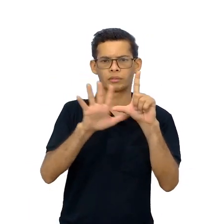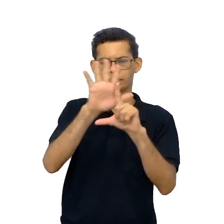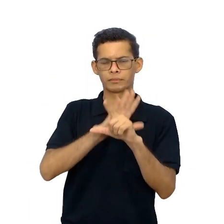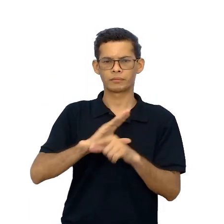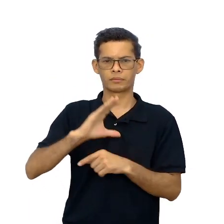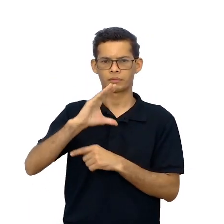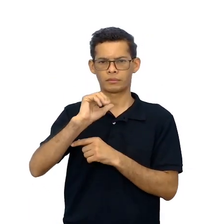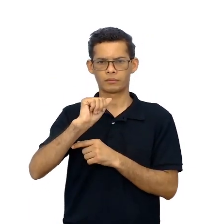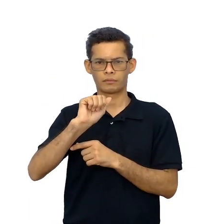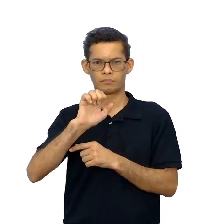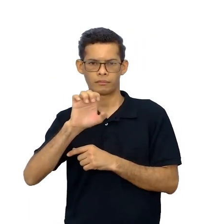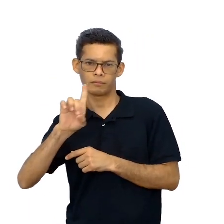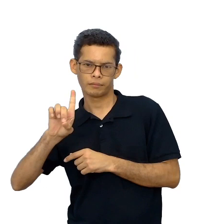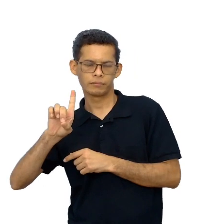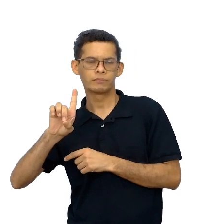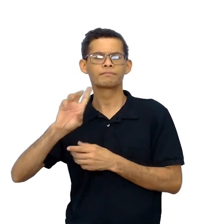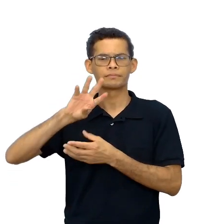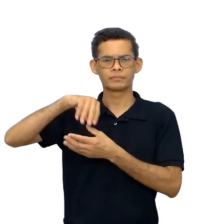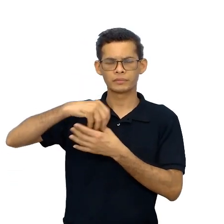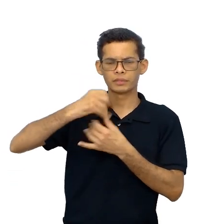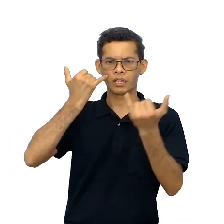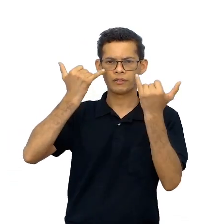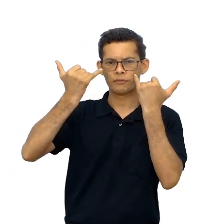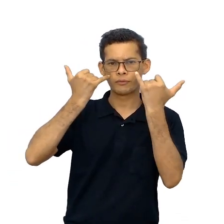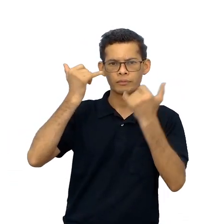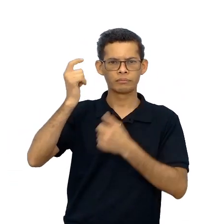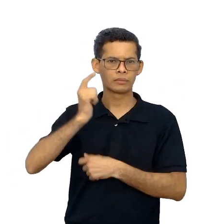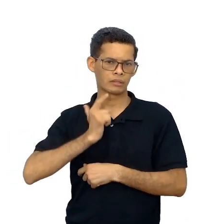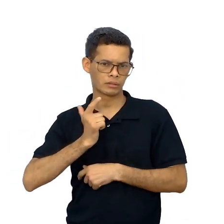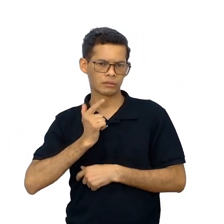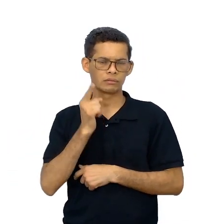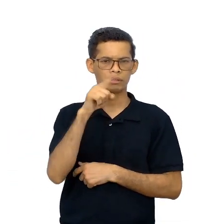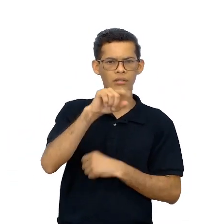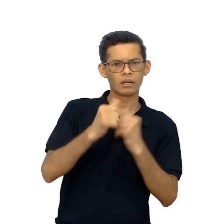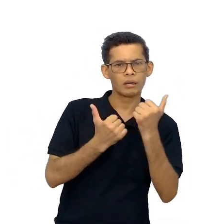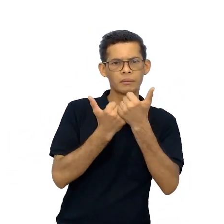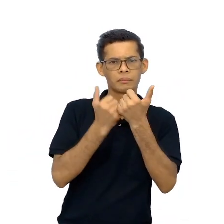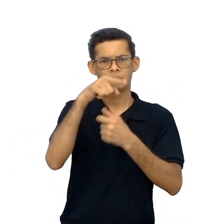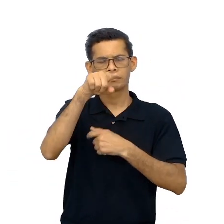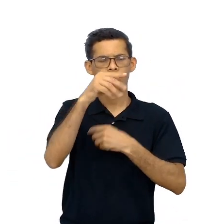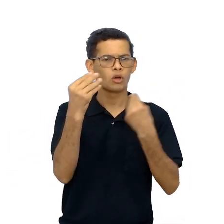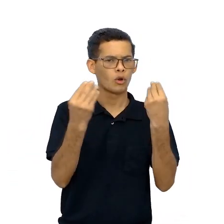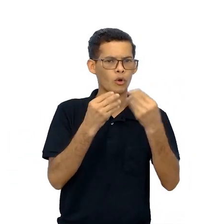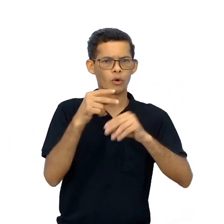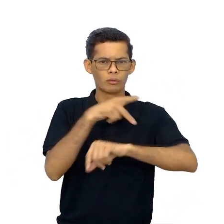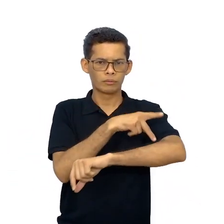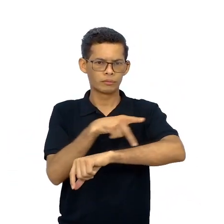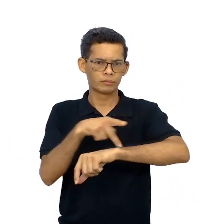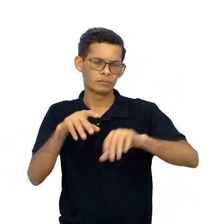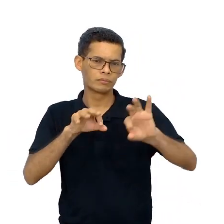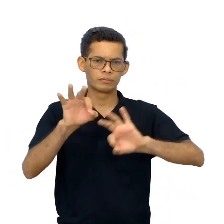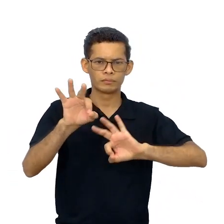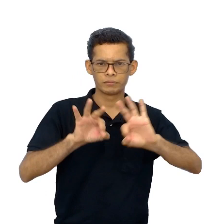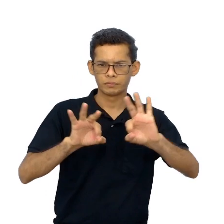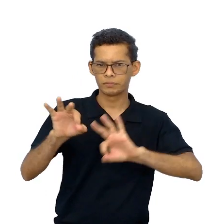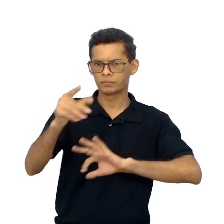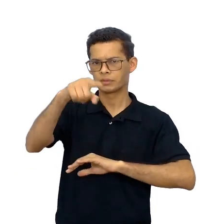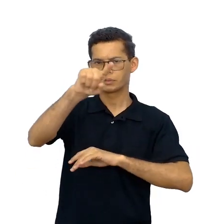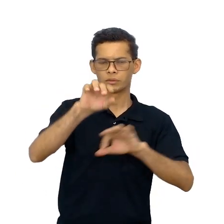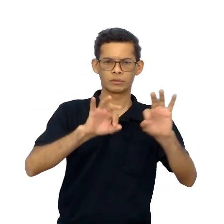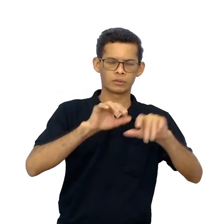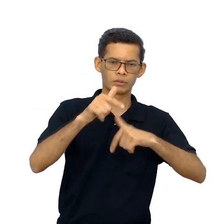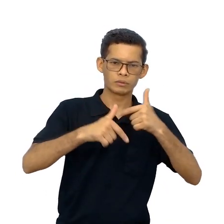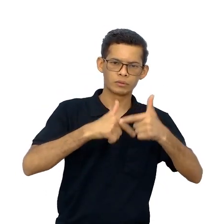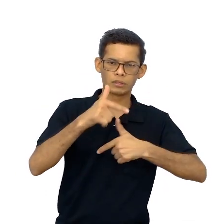traz informações que podem apoiar o fazer pedagógico, ou seja, de alinhar o trabalho dos vossos